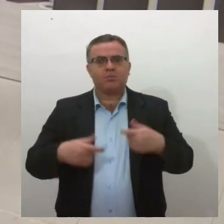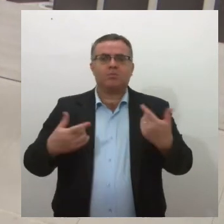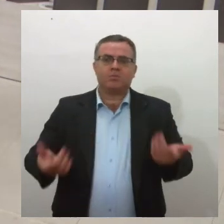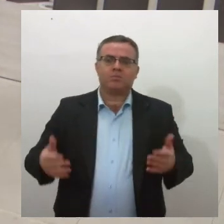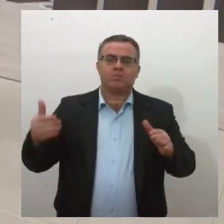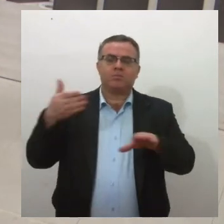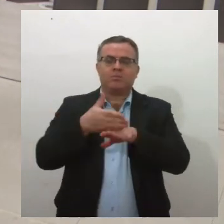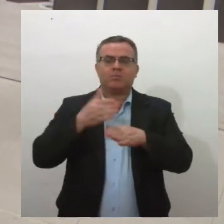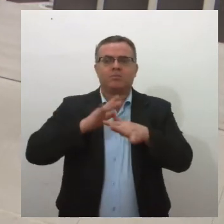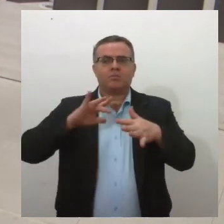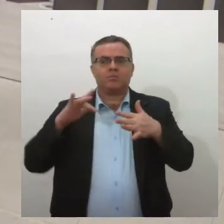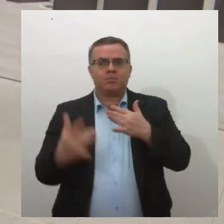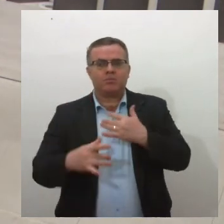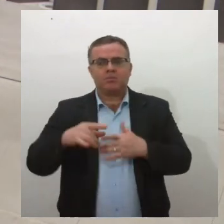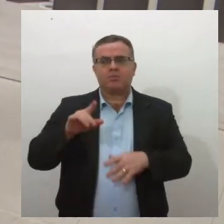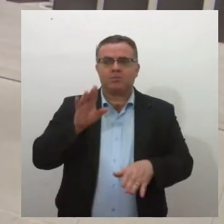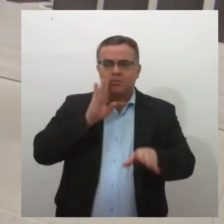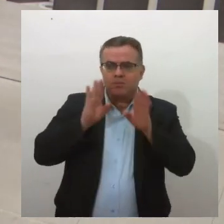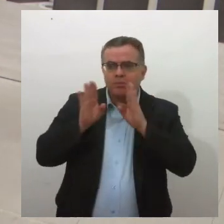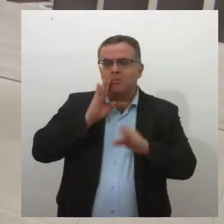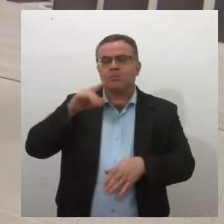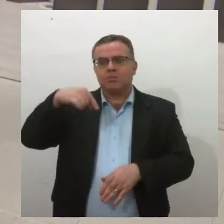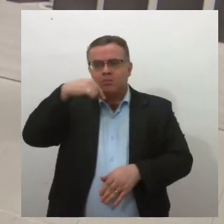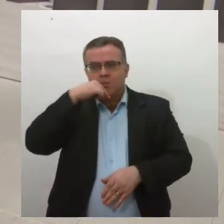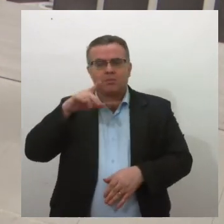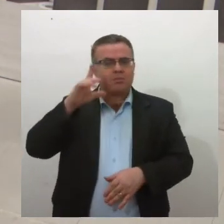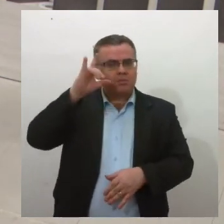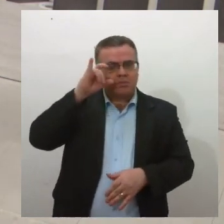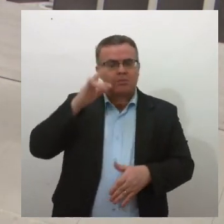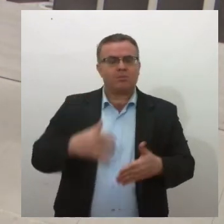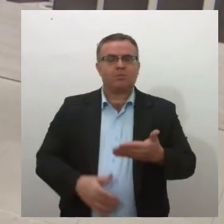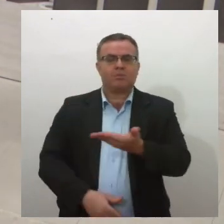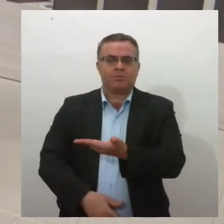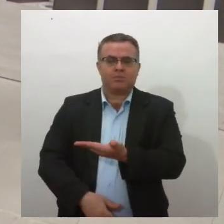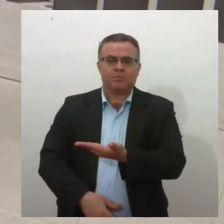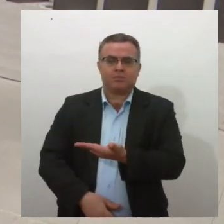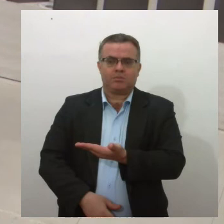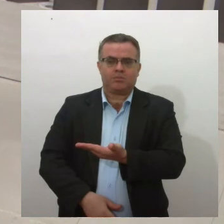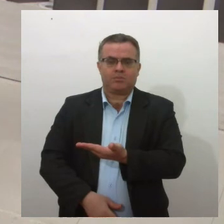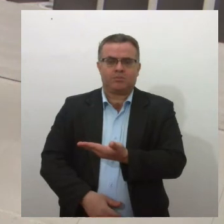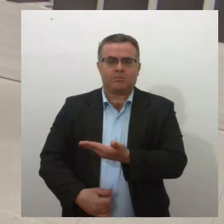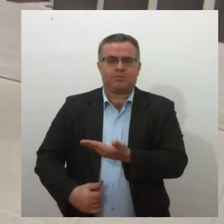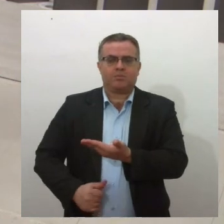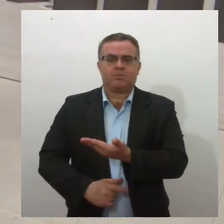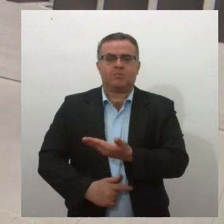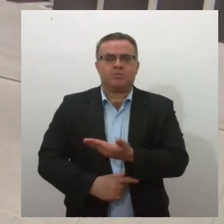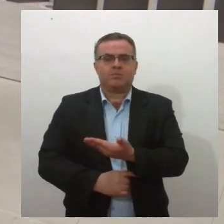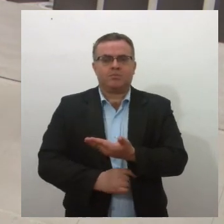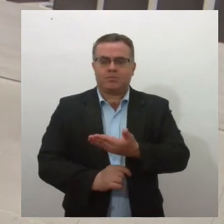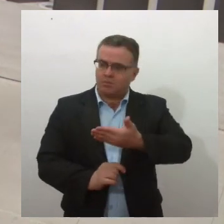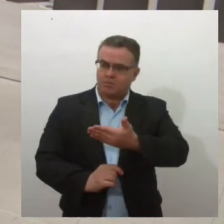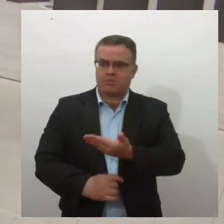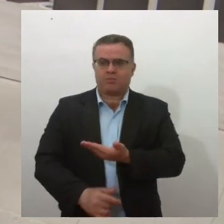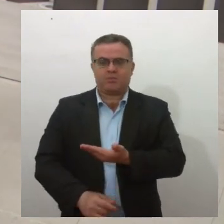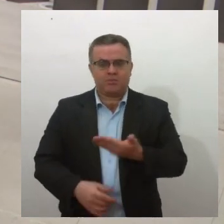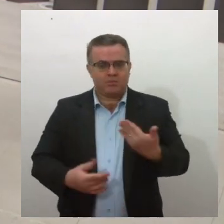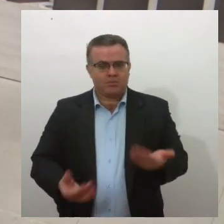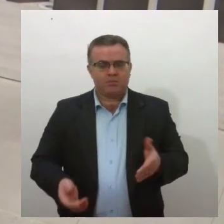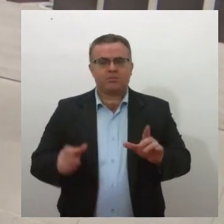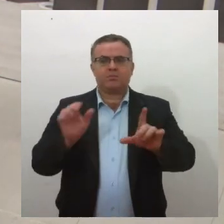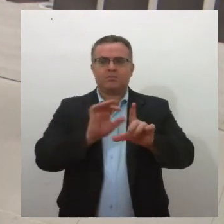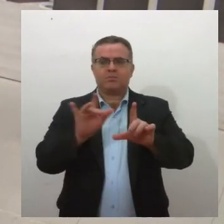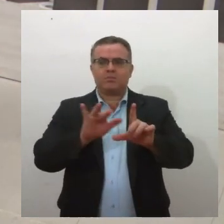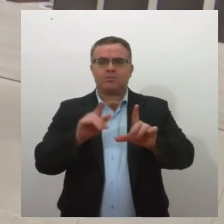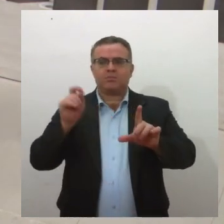redes sociais no Face e no Instagram, através do @TVAlese5.2, no Twitter, @TVAlese, no QR Code aqui na